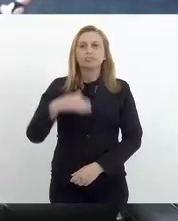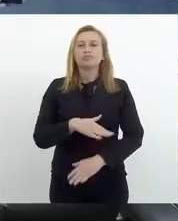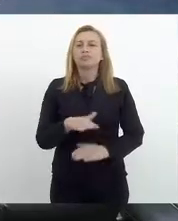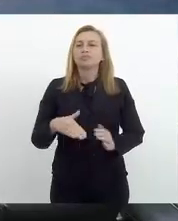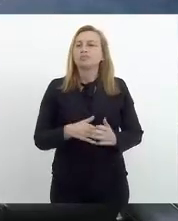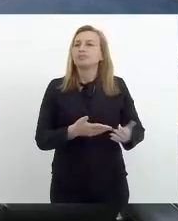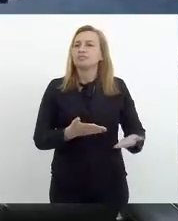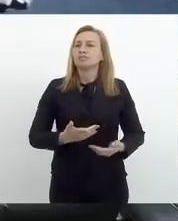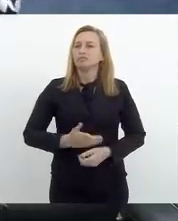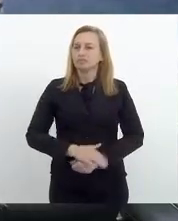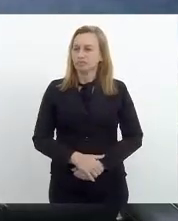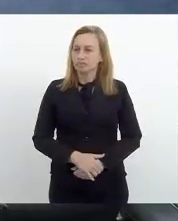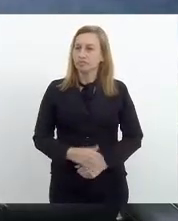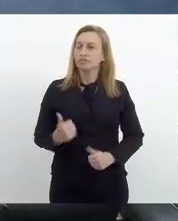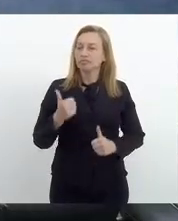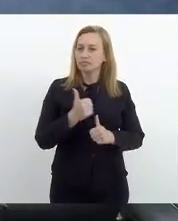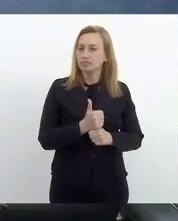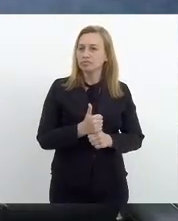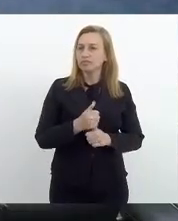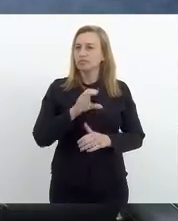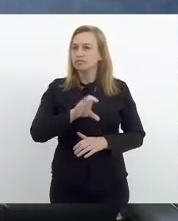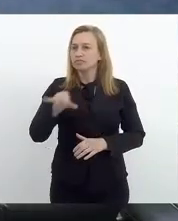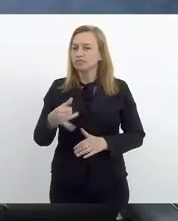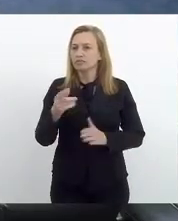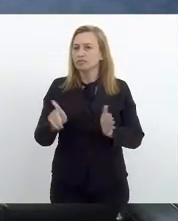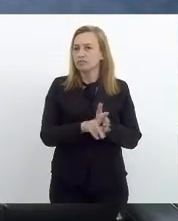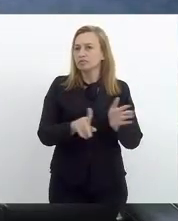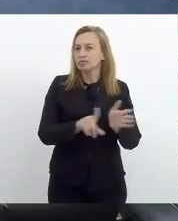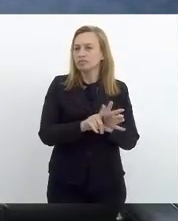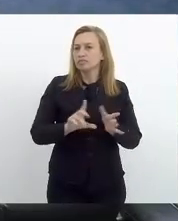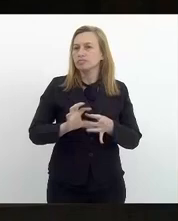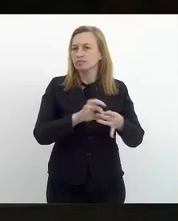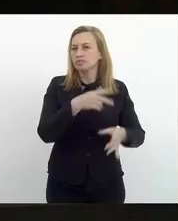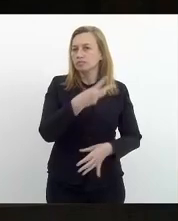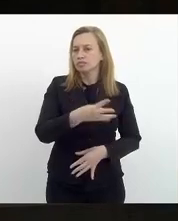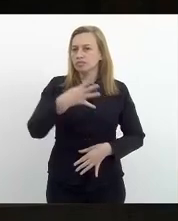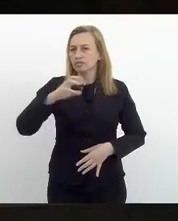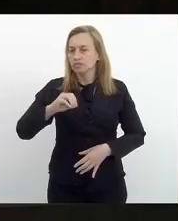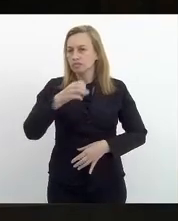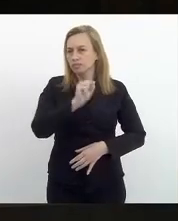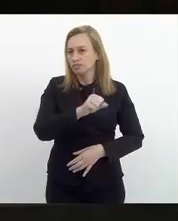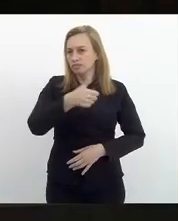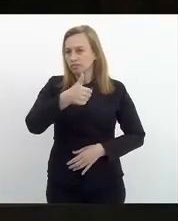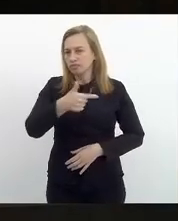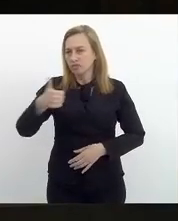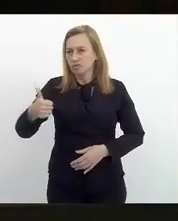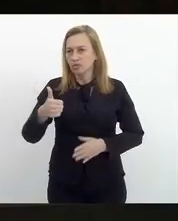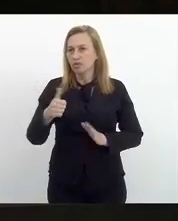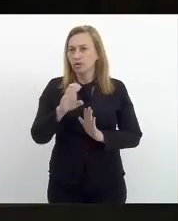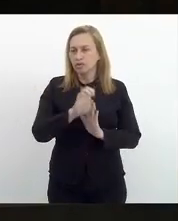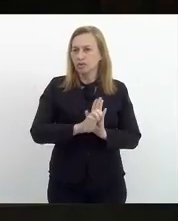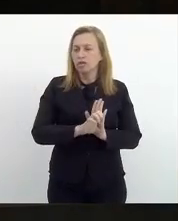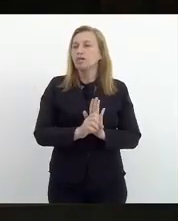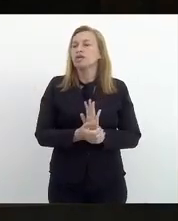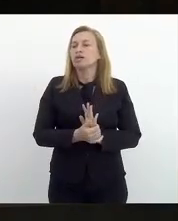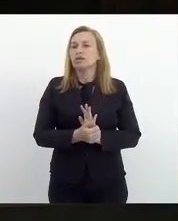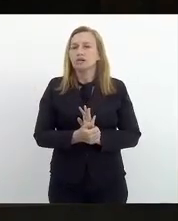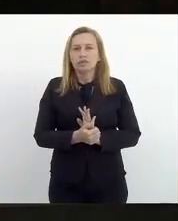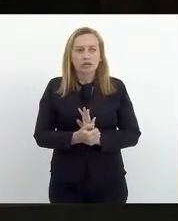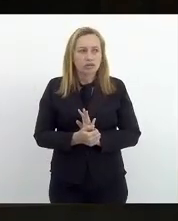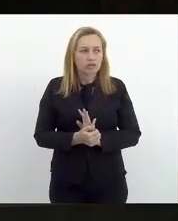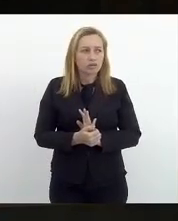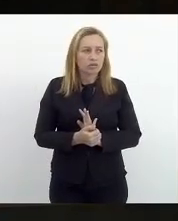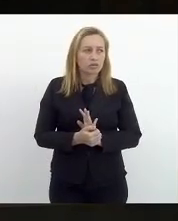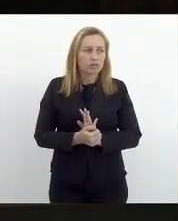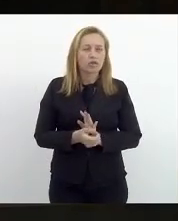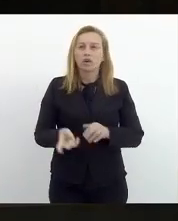senhores o substitutivo da ccj projeto de lei complementar 48 2021 ementa extingui